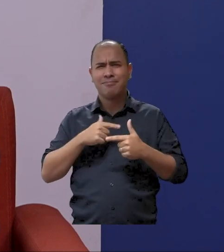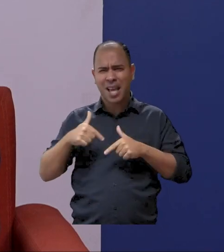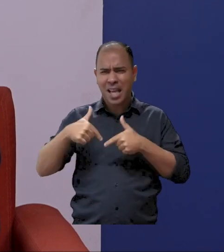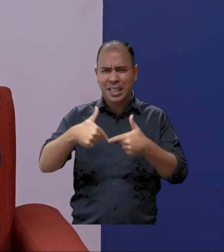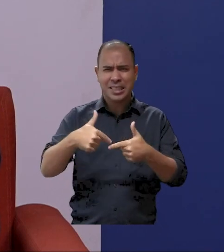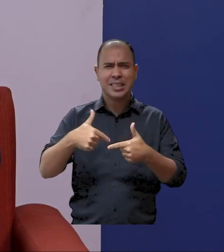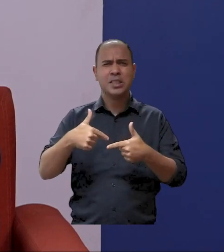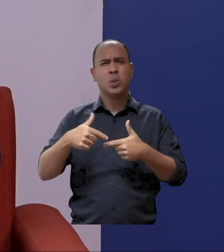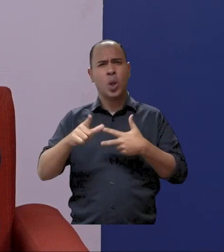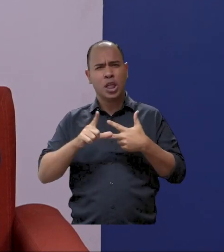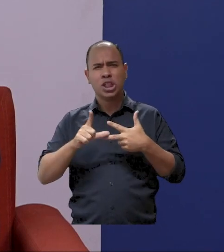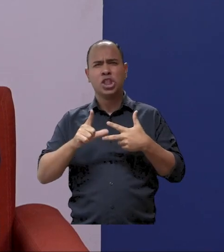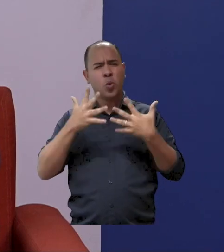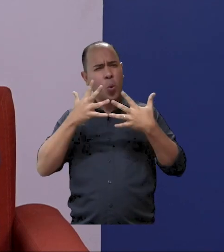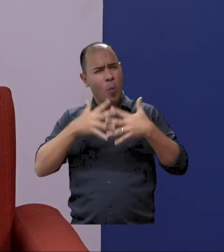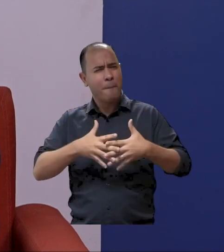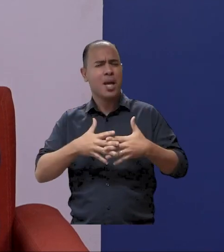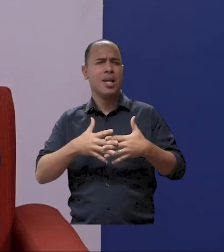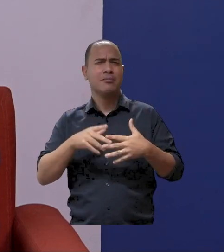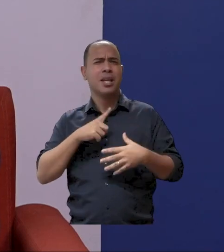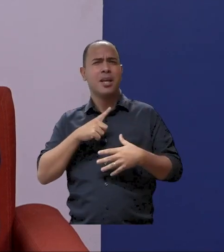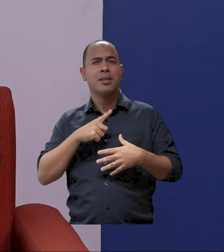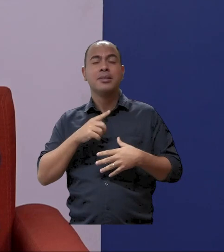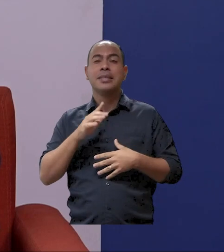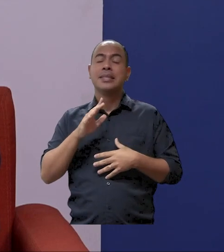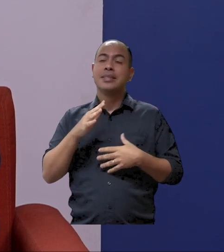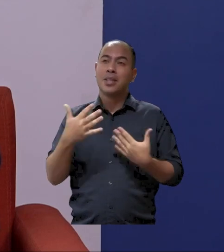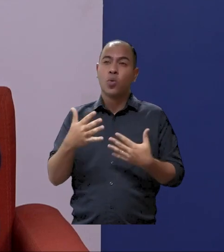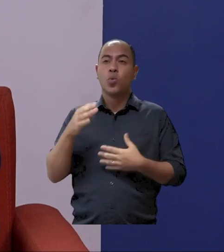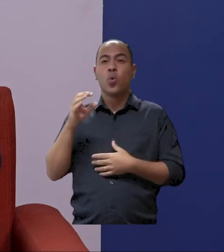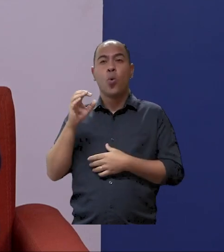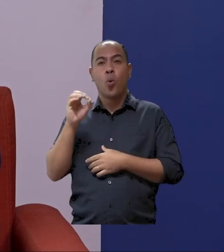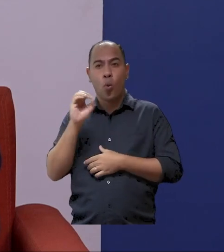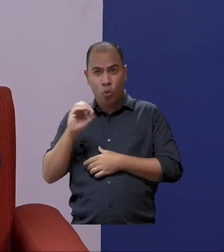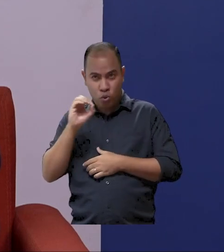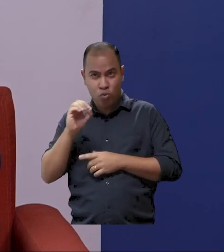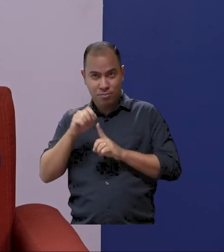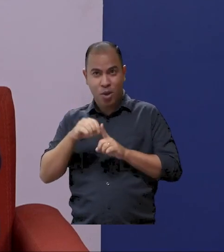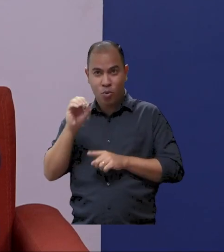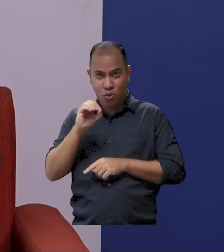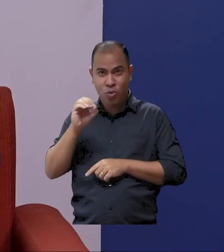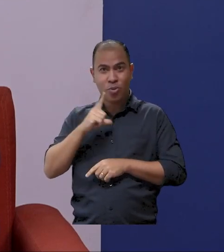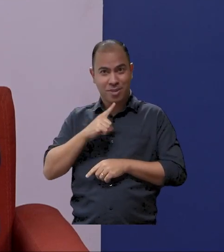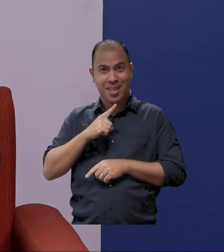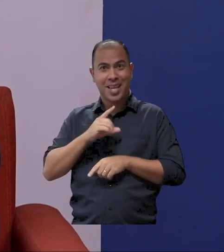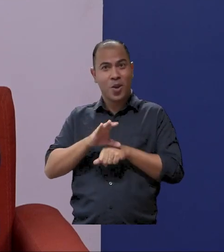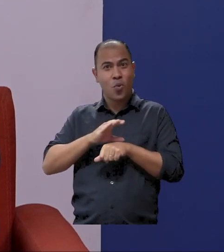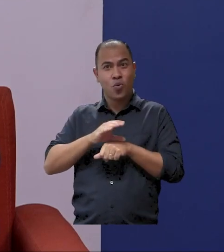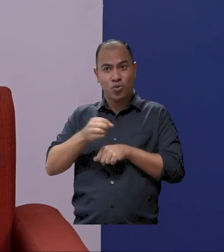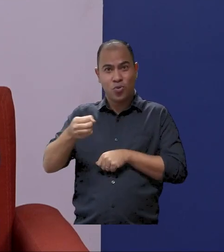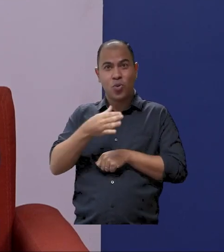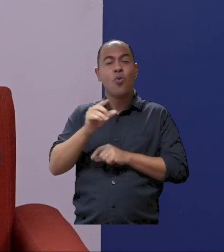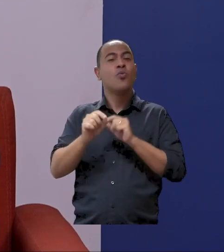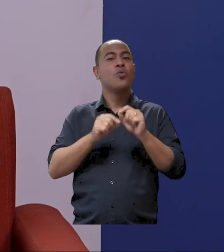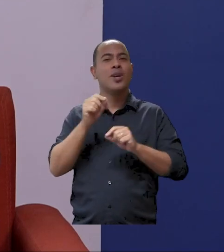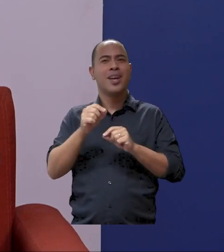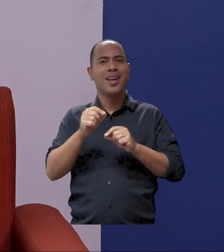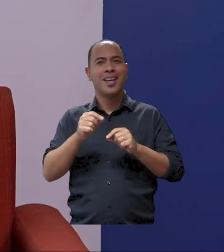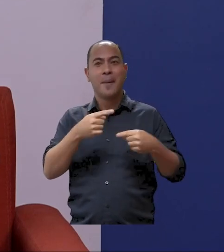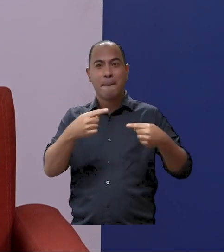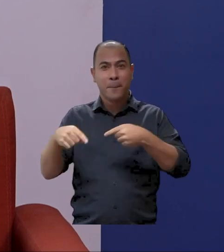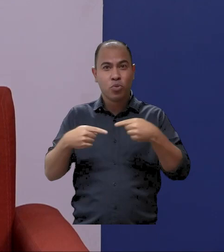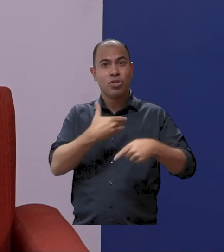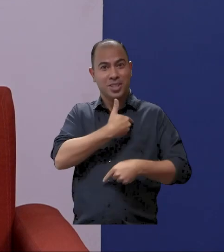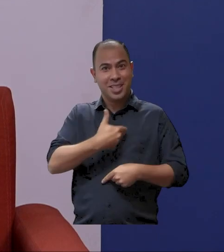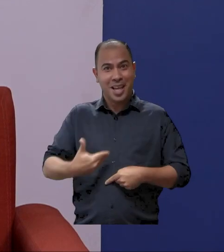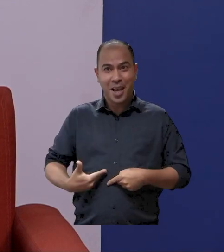até um curso que a gente, nós vamos ofertar agora, previsto para outubro, é um curso sobre instituição